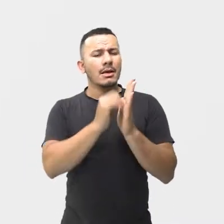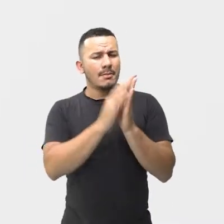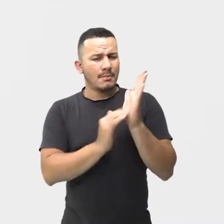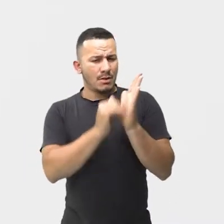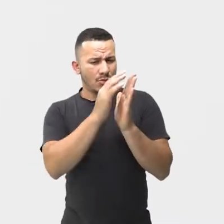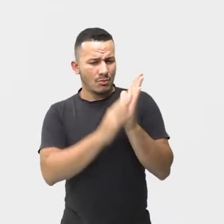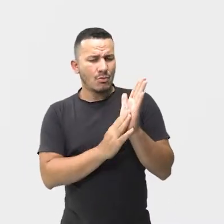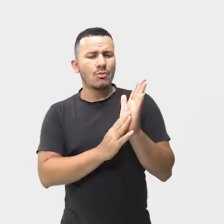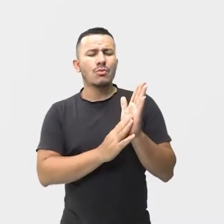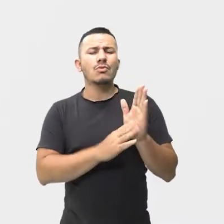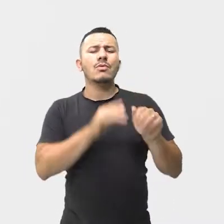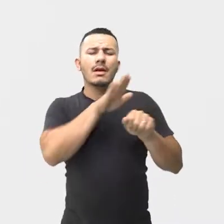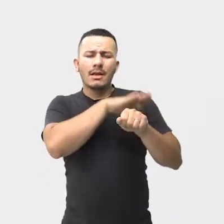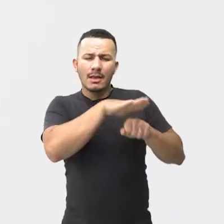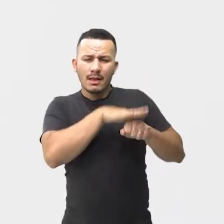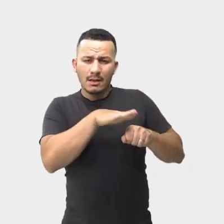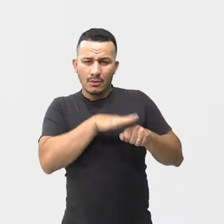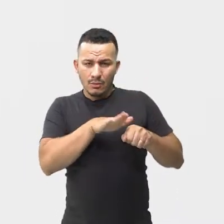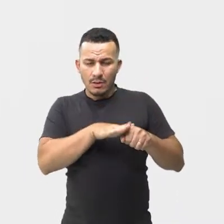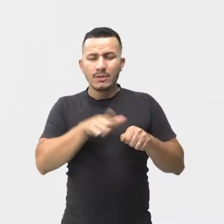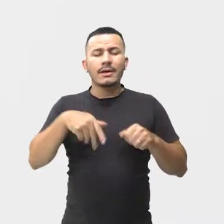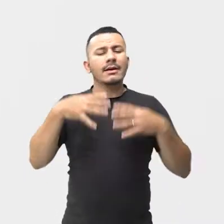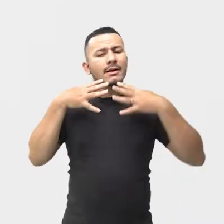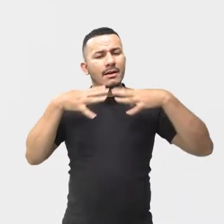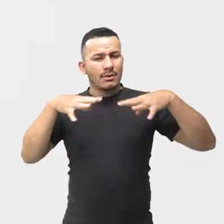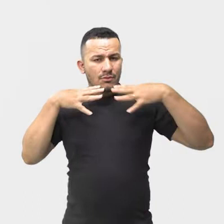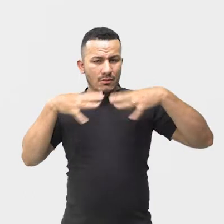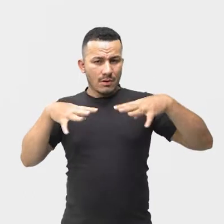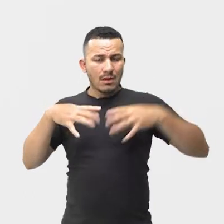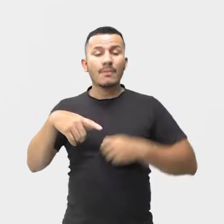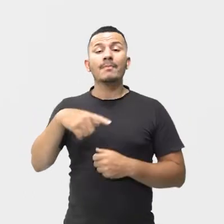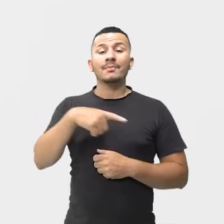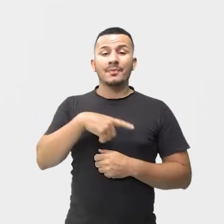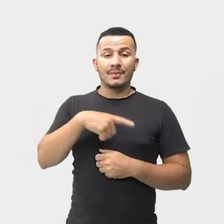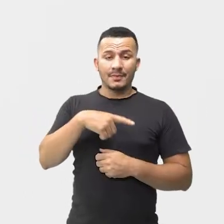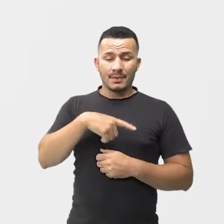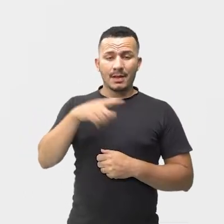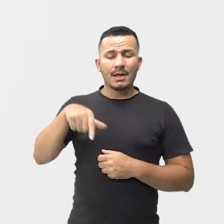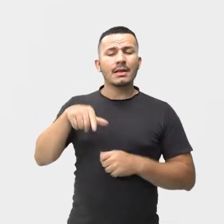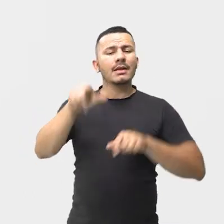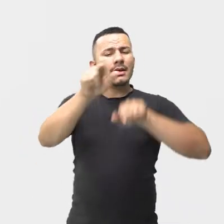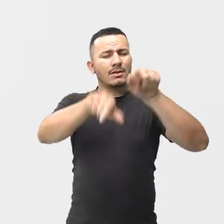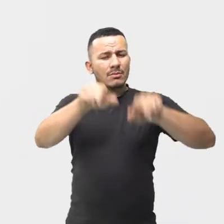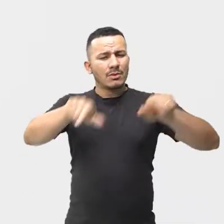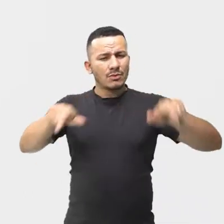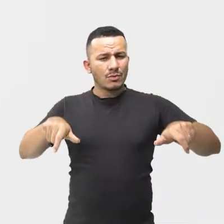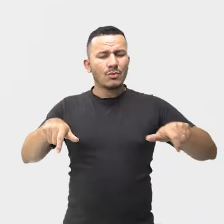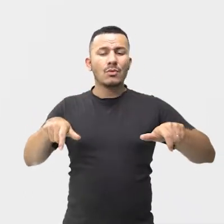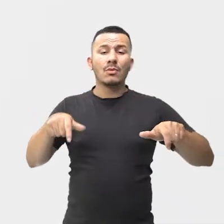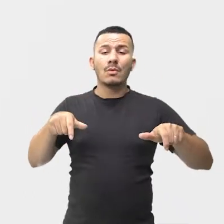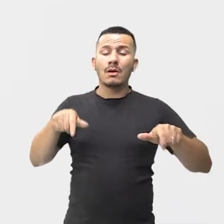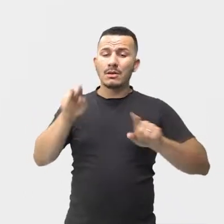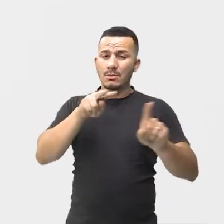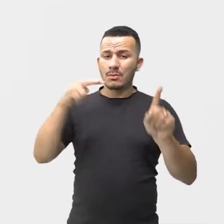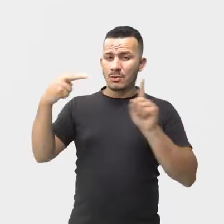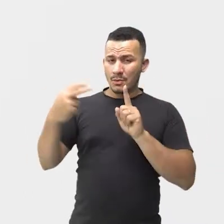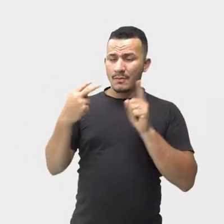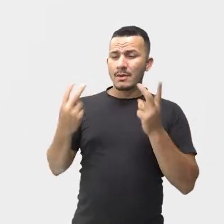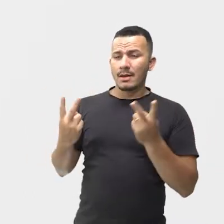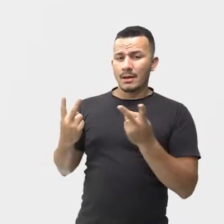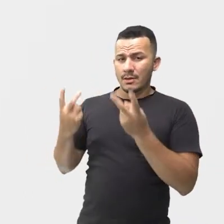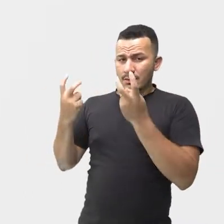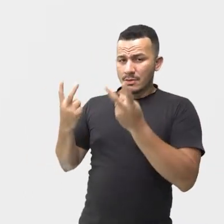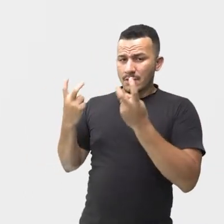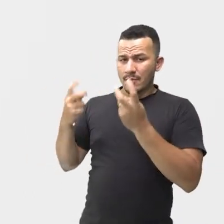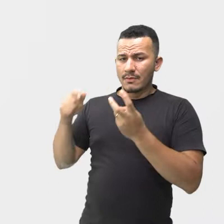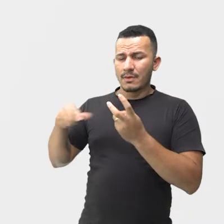para vocês, é naturalismo, ou seja, representava os seres de modo como os vias, de forma como